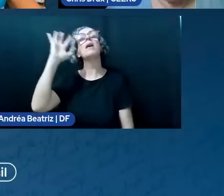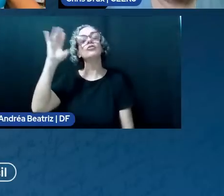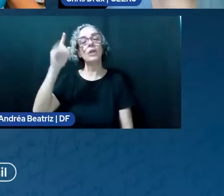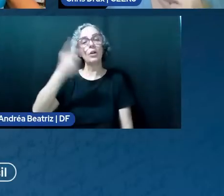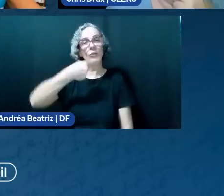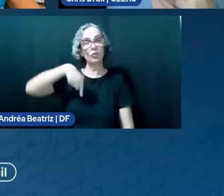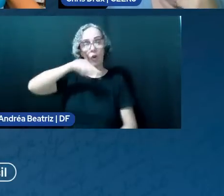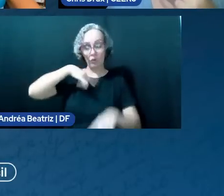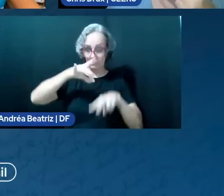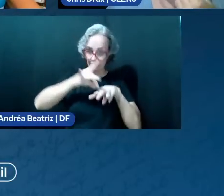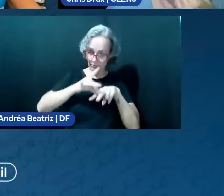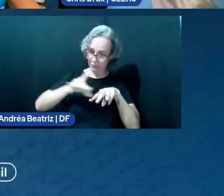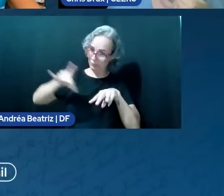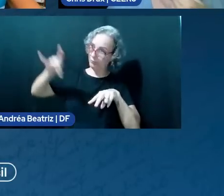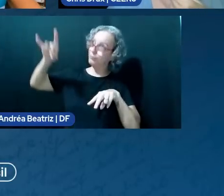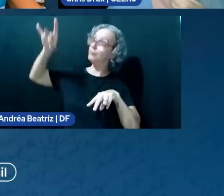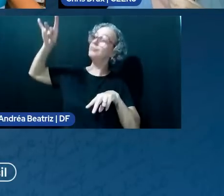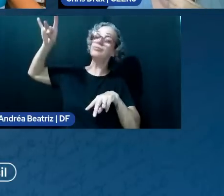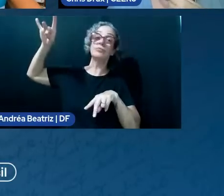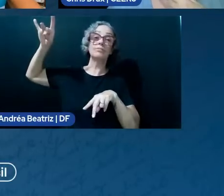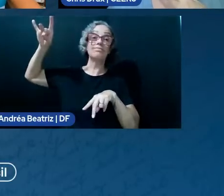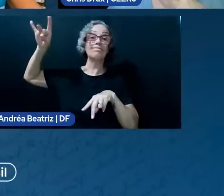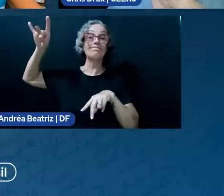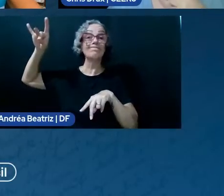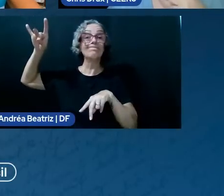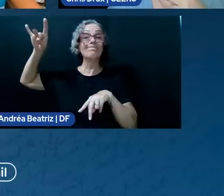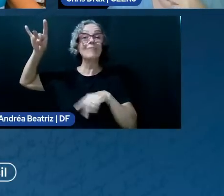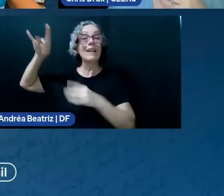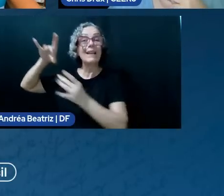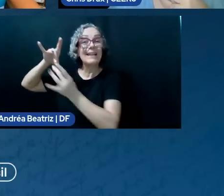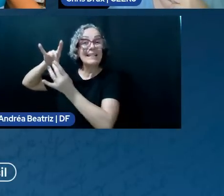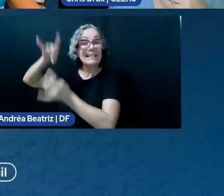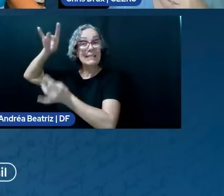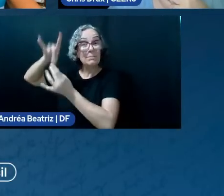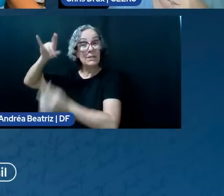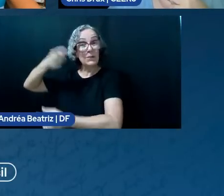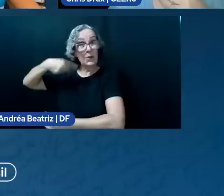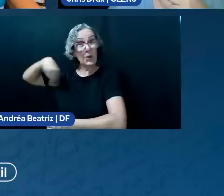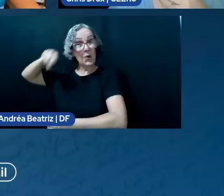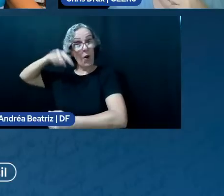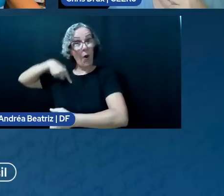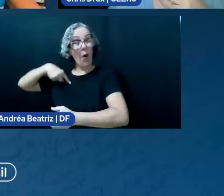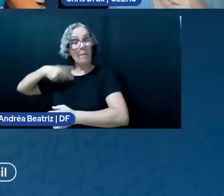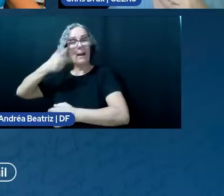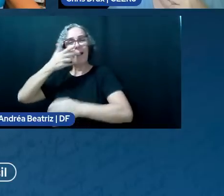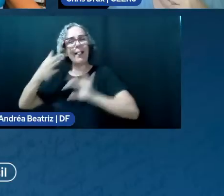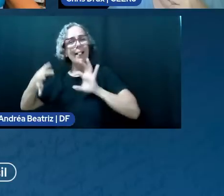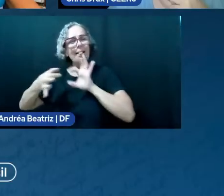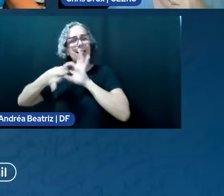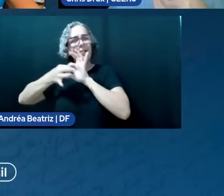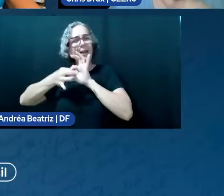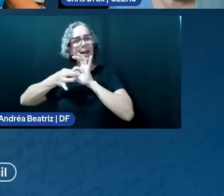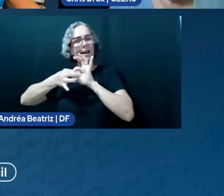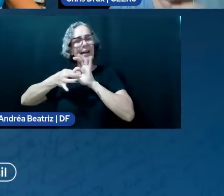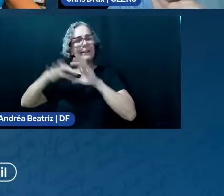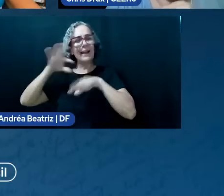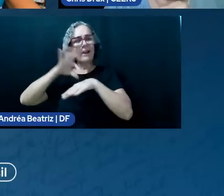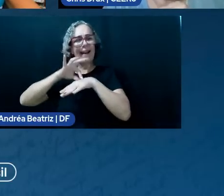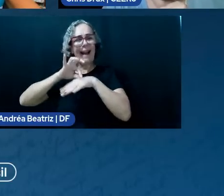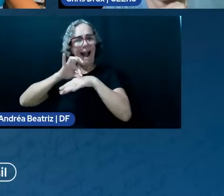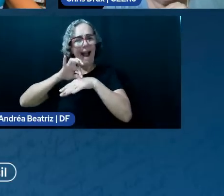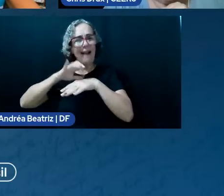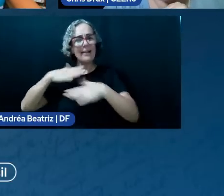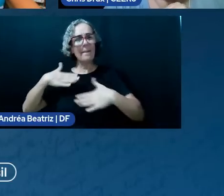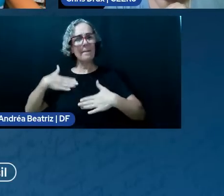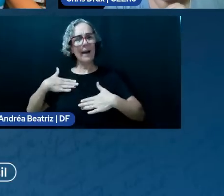dos nossos sentimentos que são muito ligados à questão da carne, né? Então, aquilo que nós chamamos de paixões,